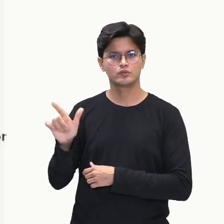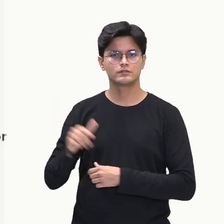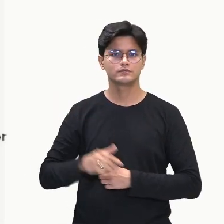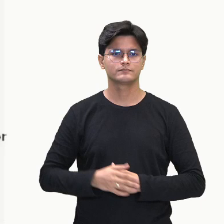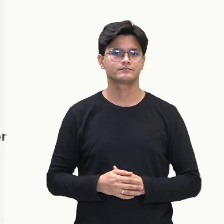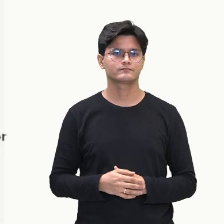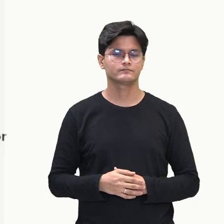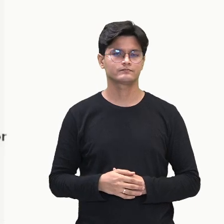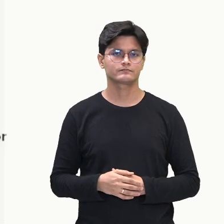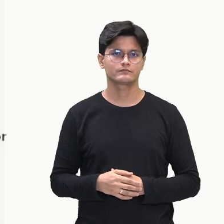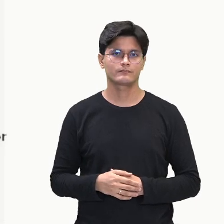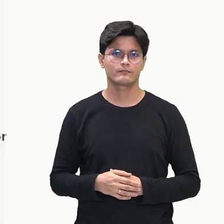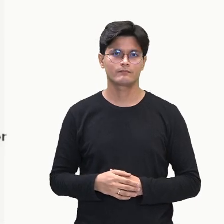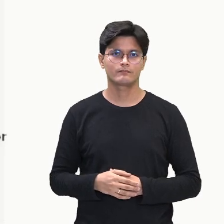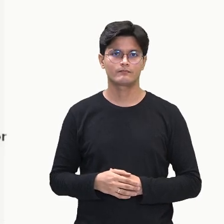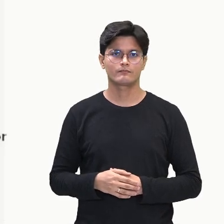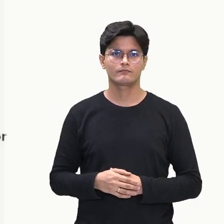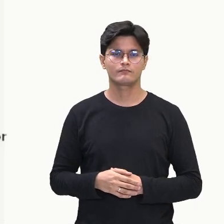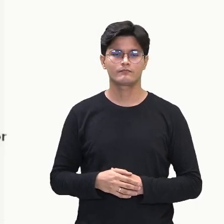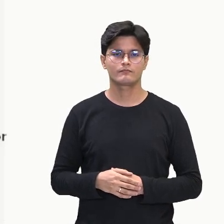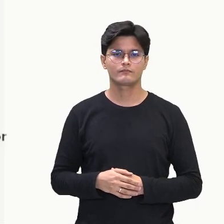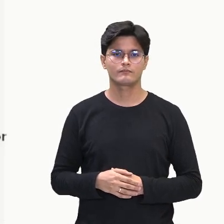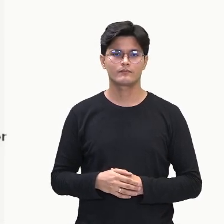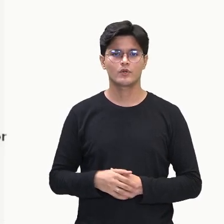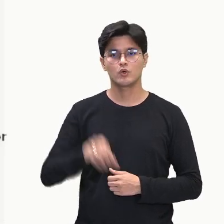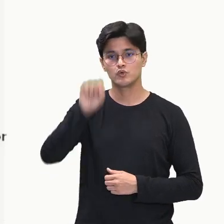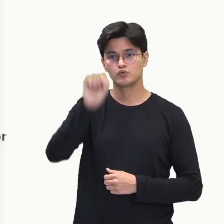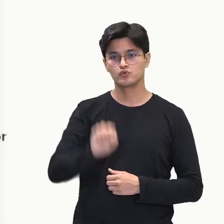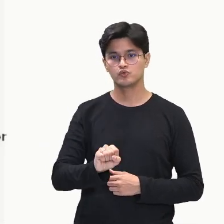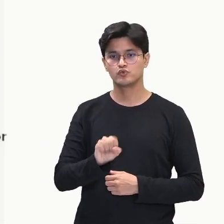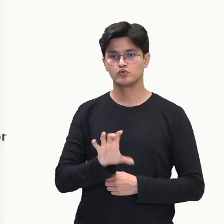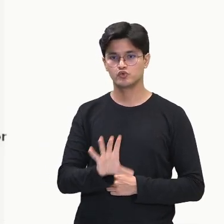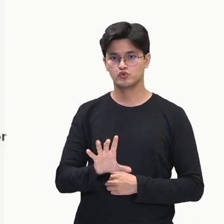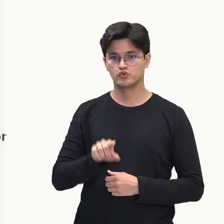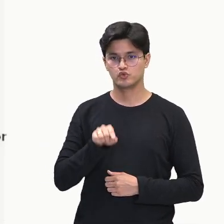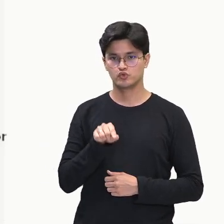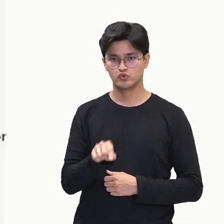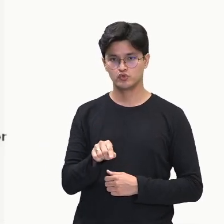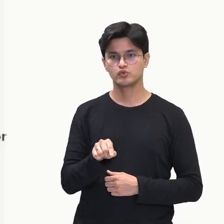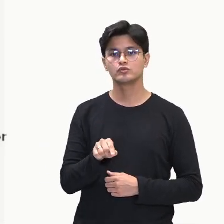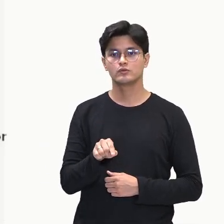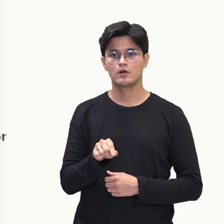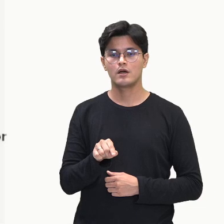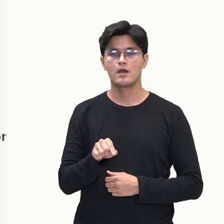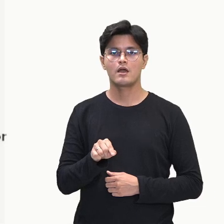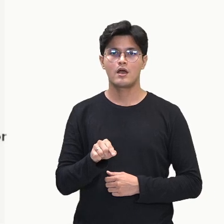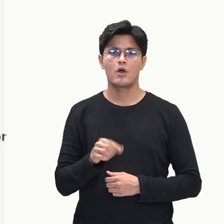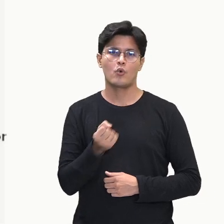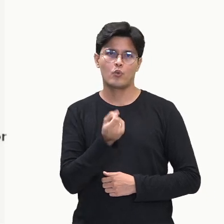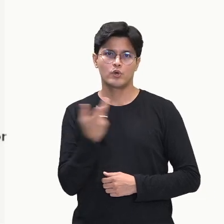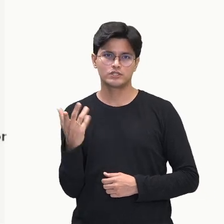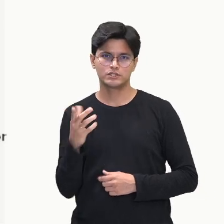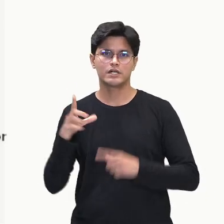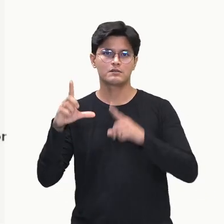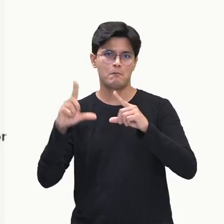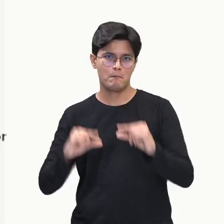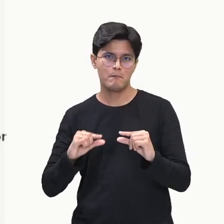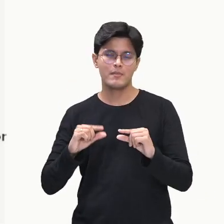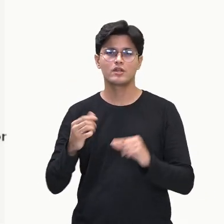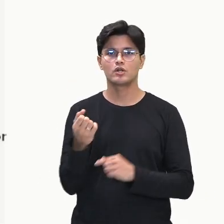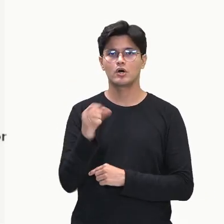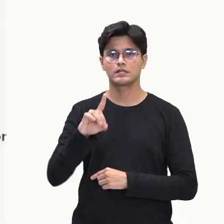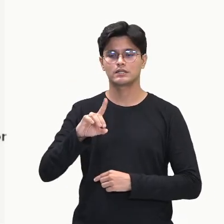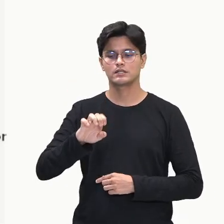com menos desocupação, é exatamente a região sul, com somente 4,9%,